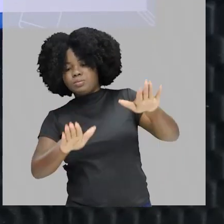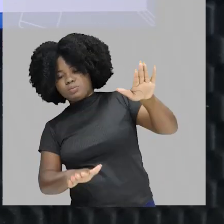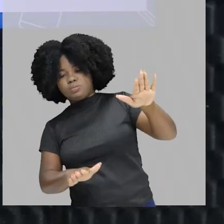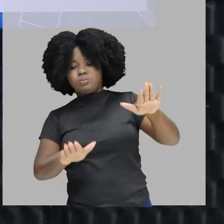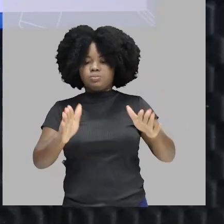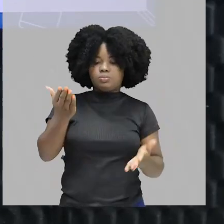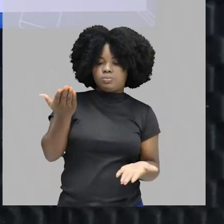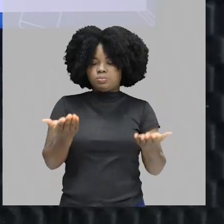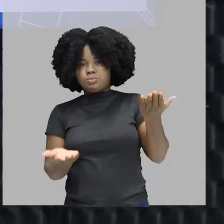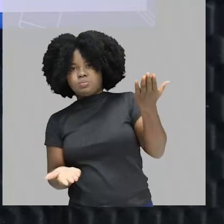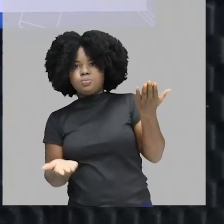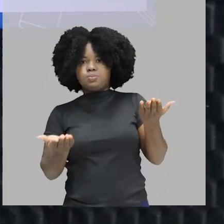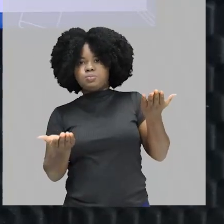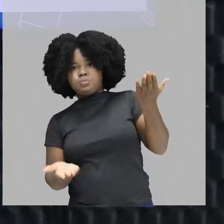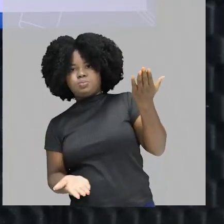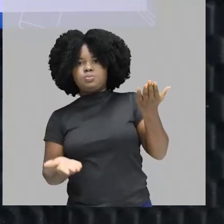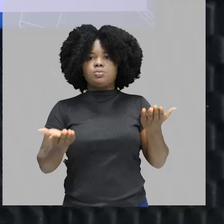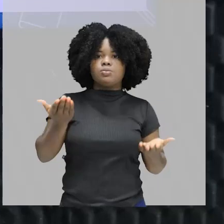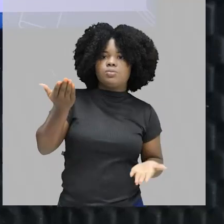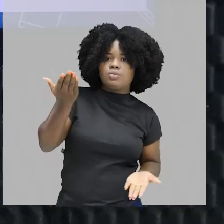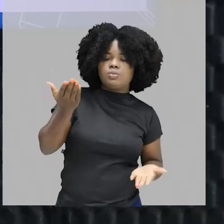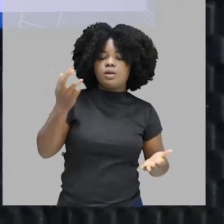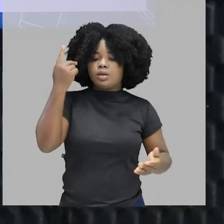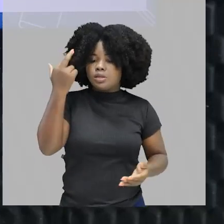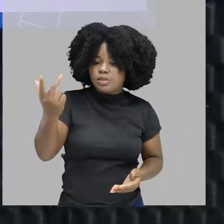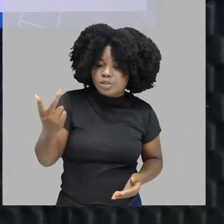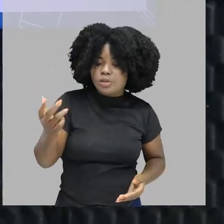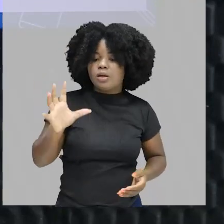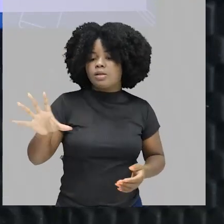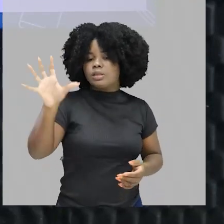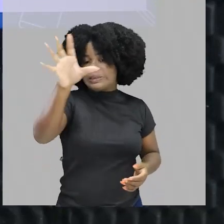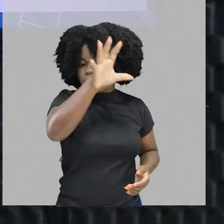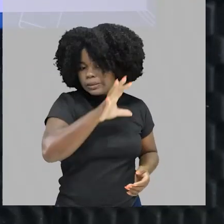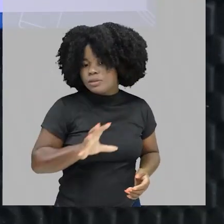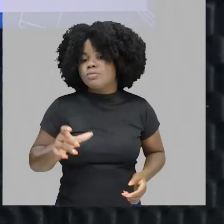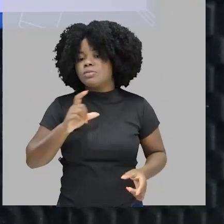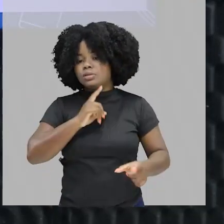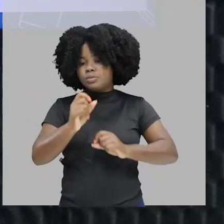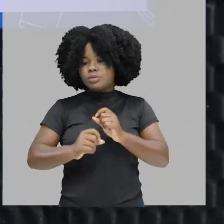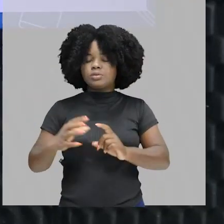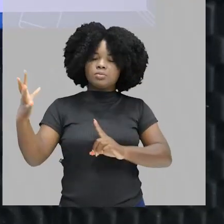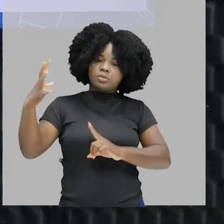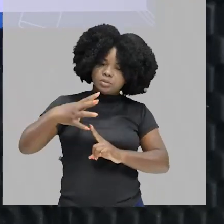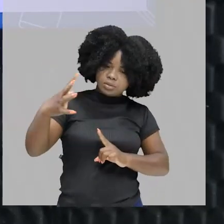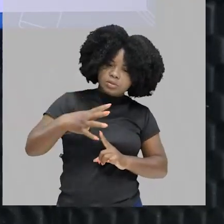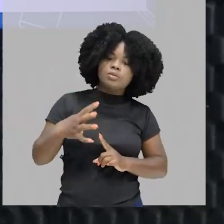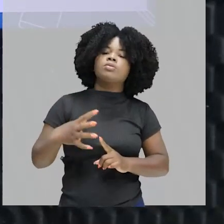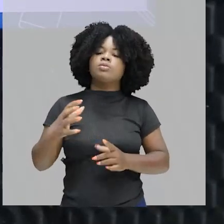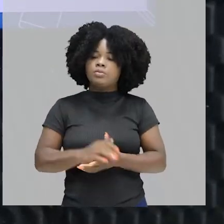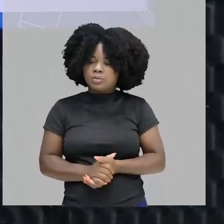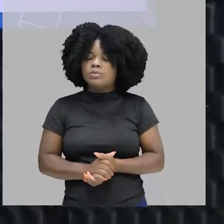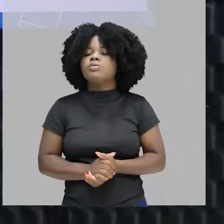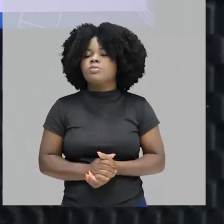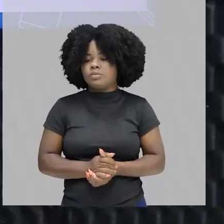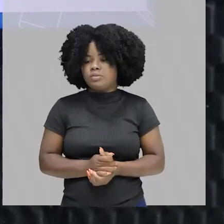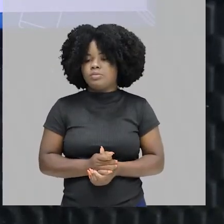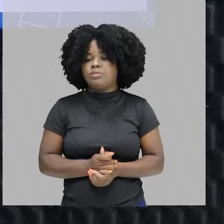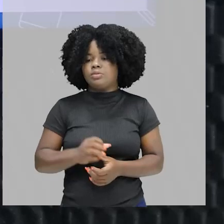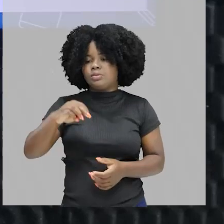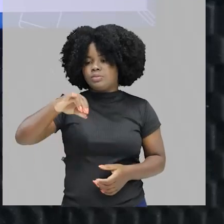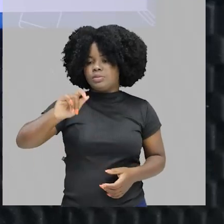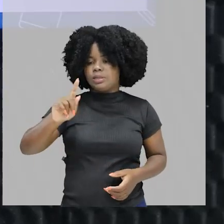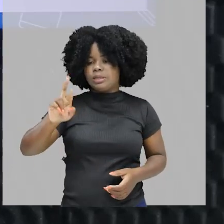e histórica regional. Então é por isso que nós vamos ter um grande fluxo migratório do norte e do nordeste em direção a outras